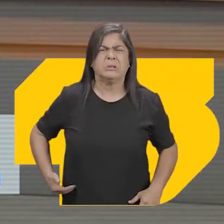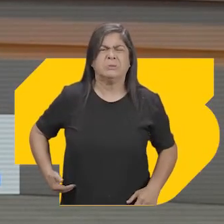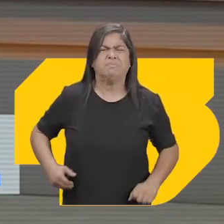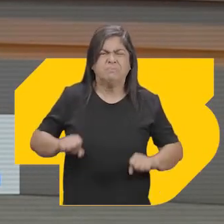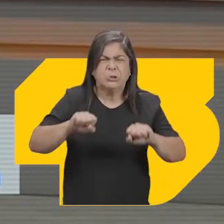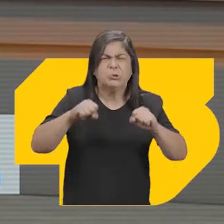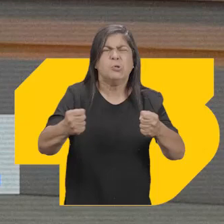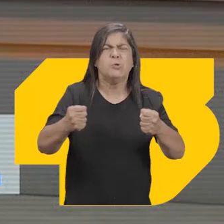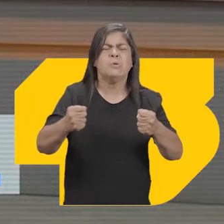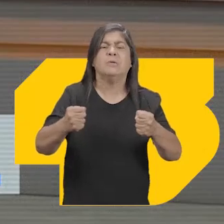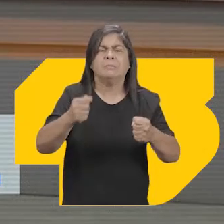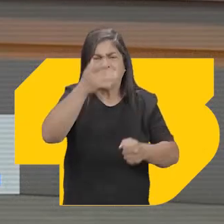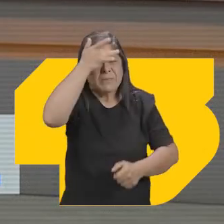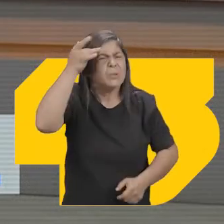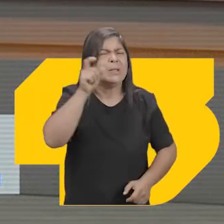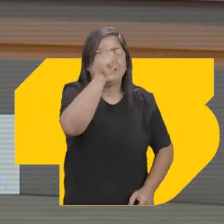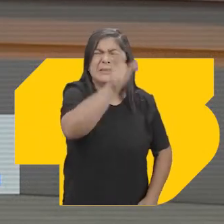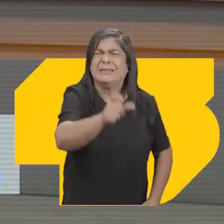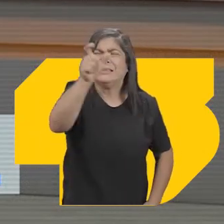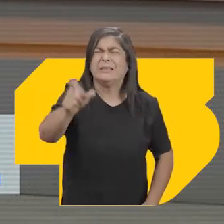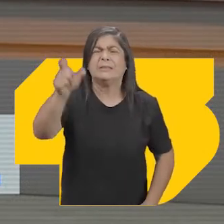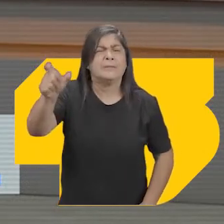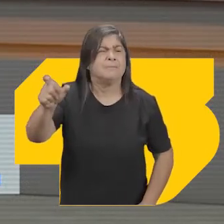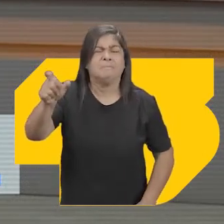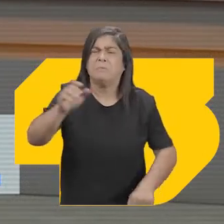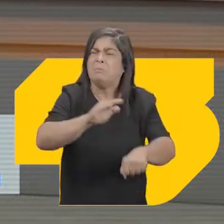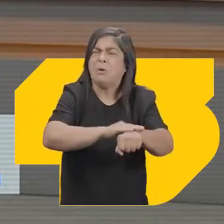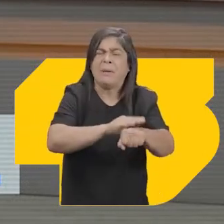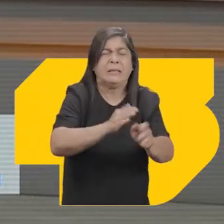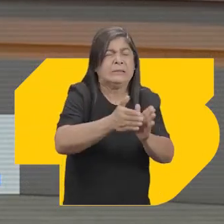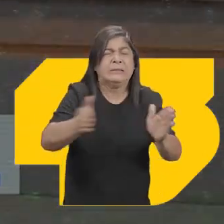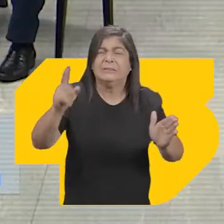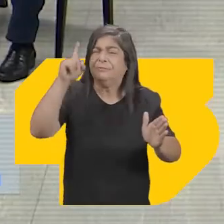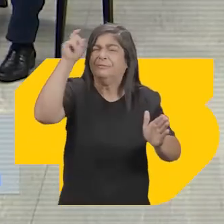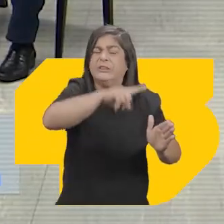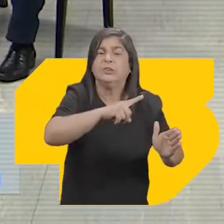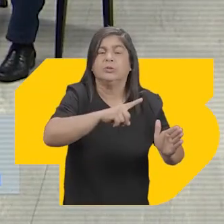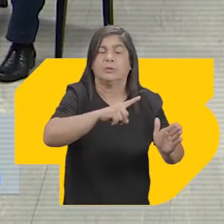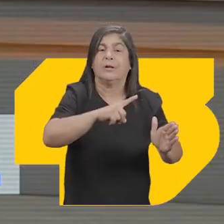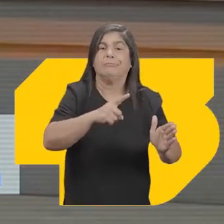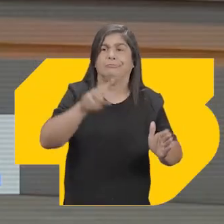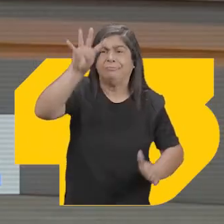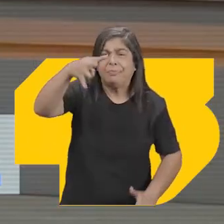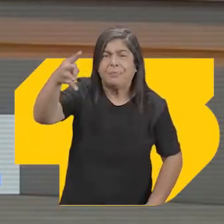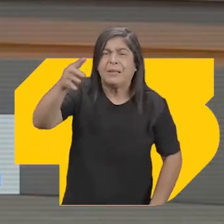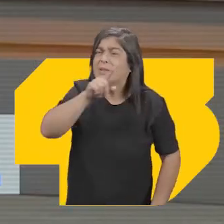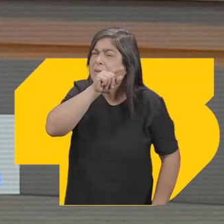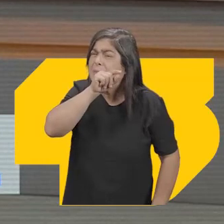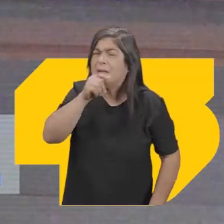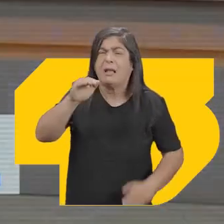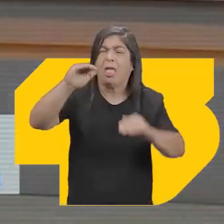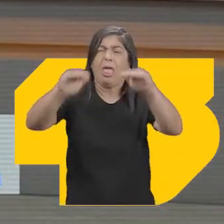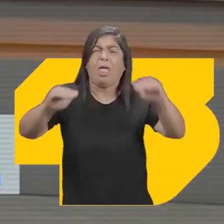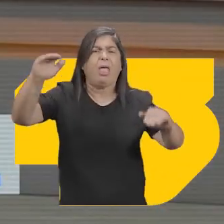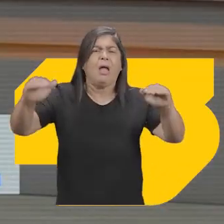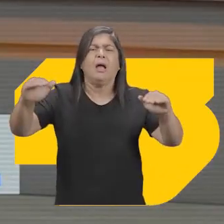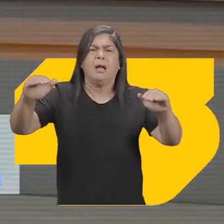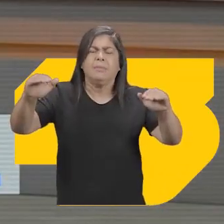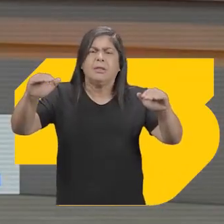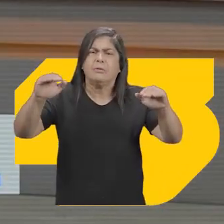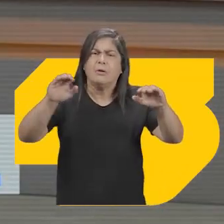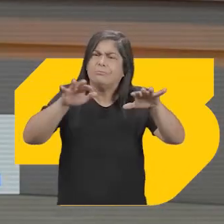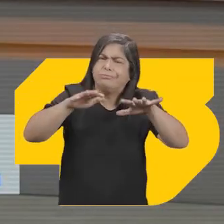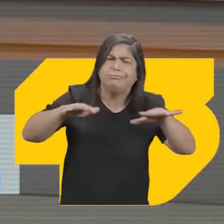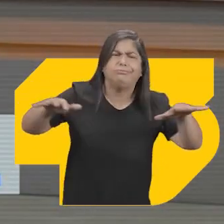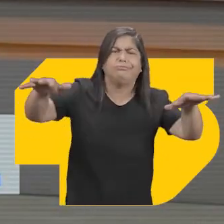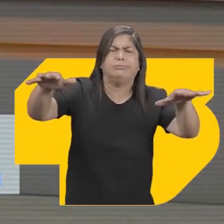profunda possível, porque eu vejo que as pessoas estão passando por um momento muito duro. O orçamento da Assembleia é desproporcional. A gente tem que ser